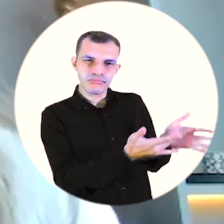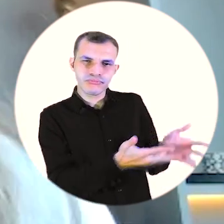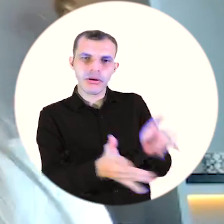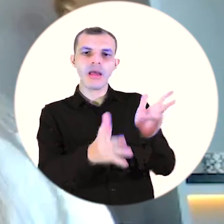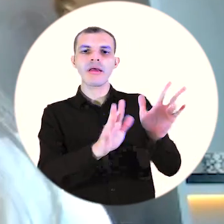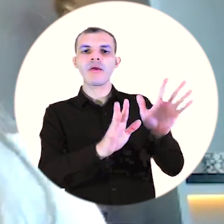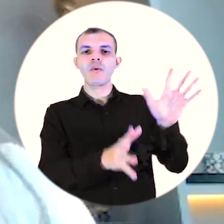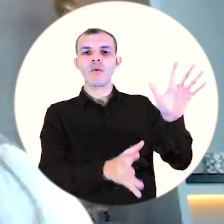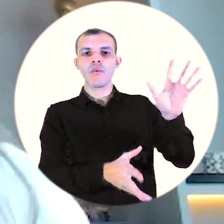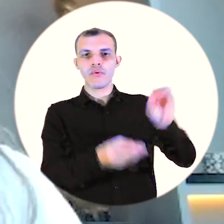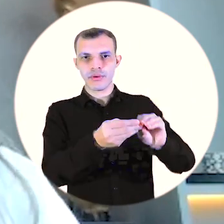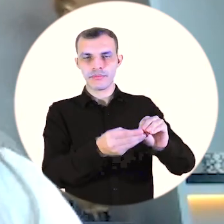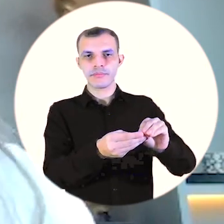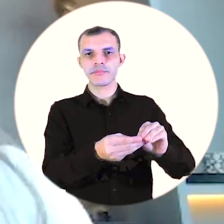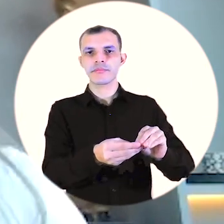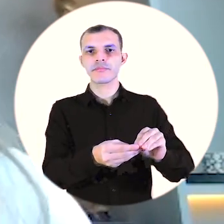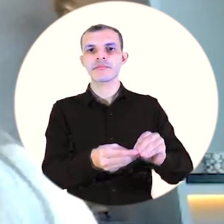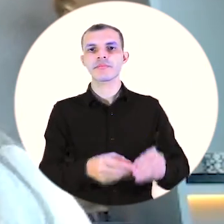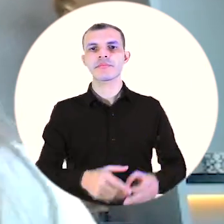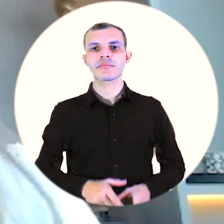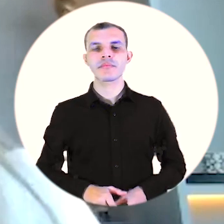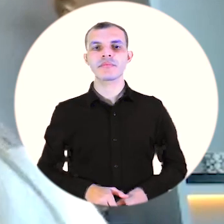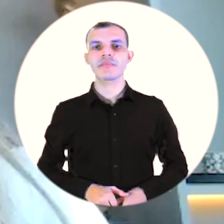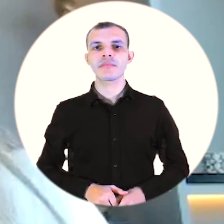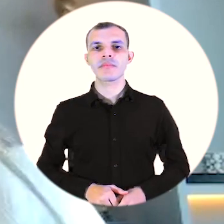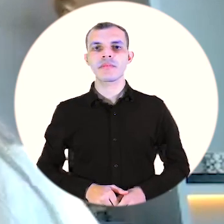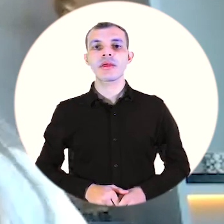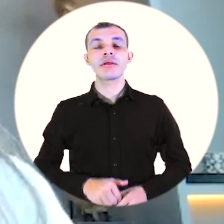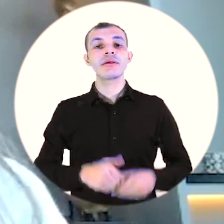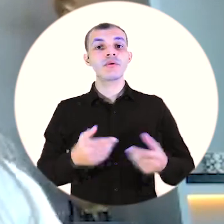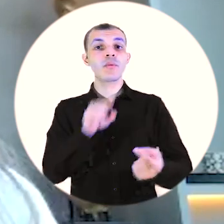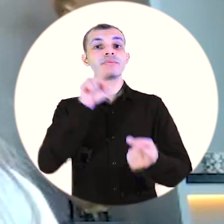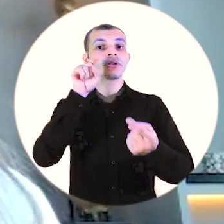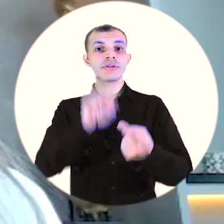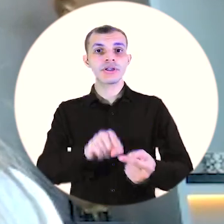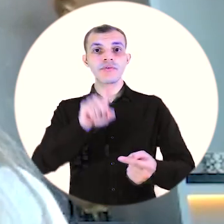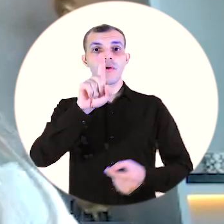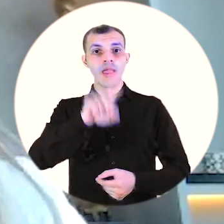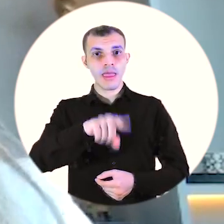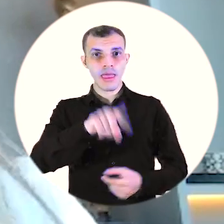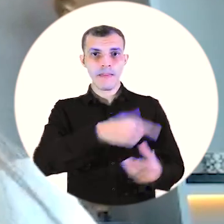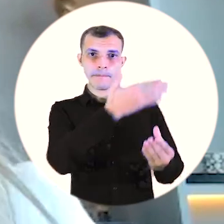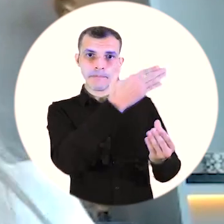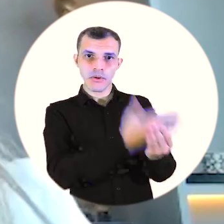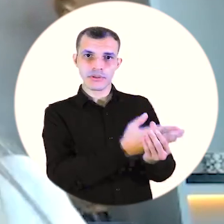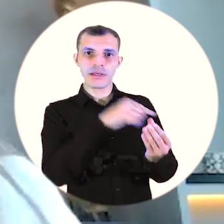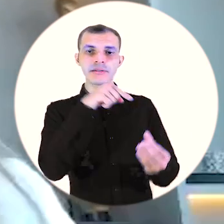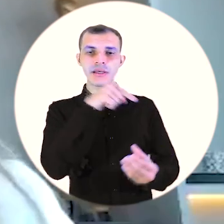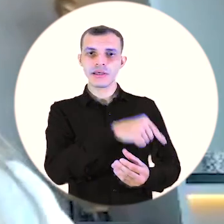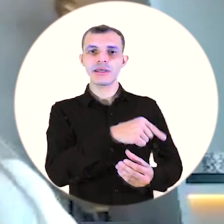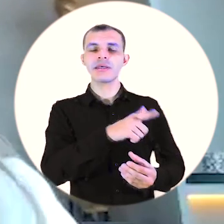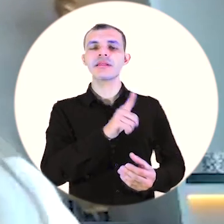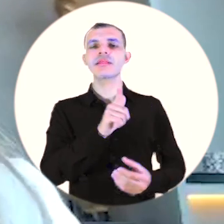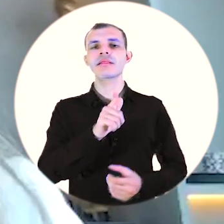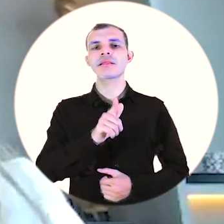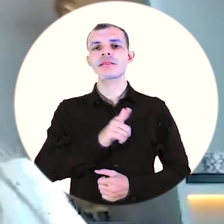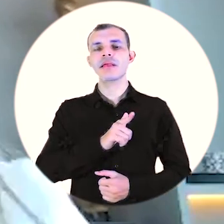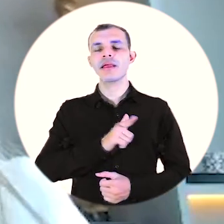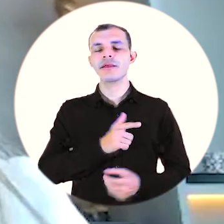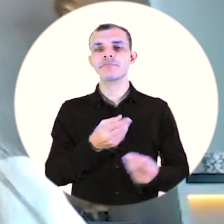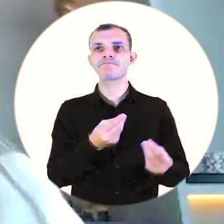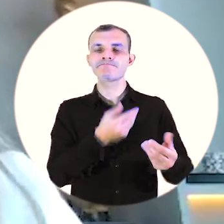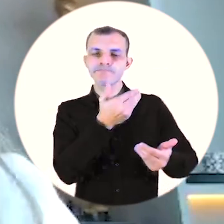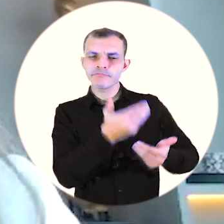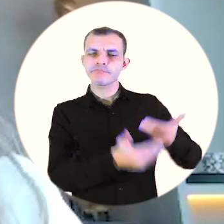esse impulsionamento no âmbito da Corregedoria Nacional para que esses processos sejam seguidos de